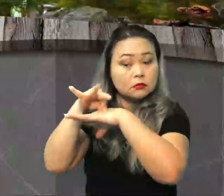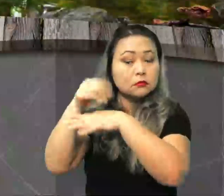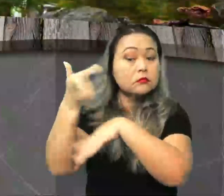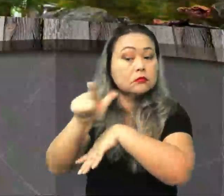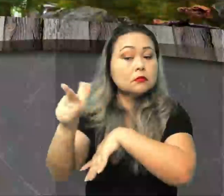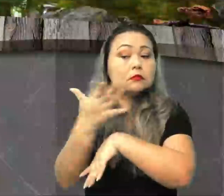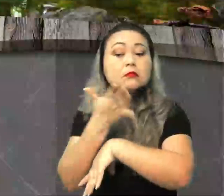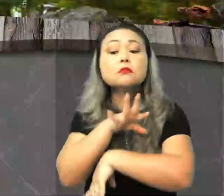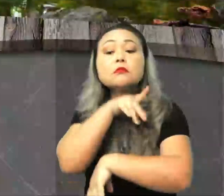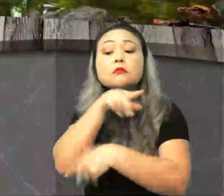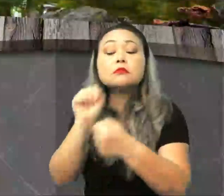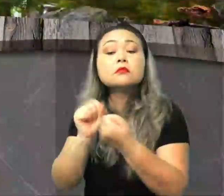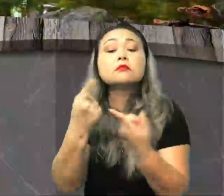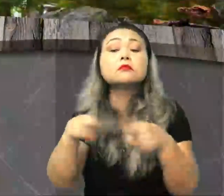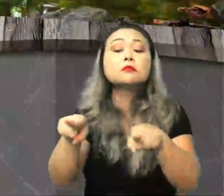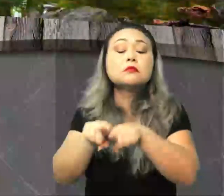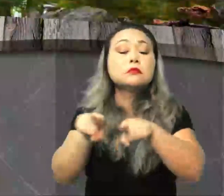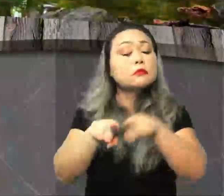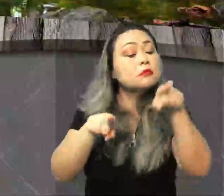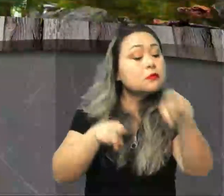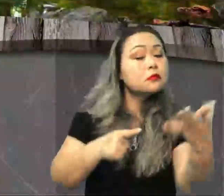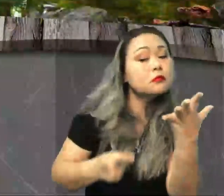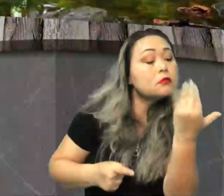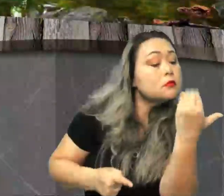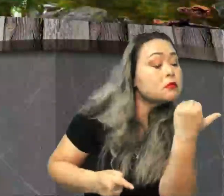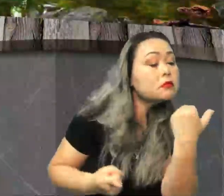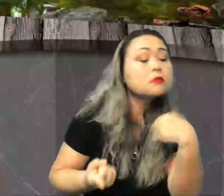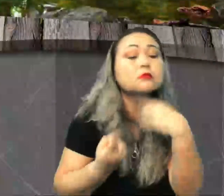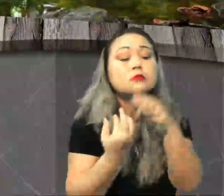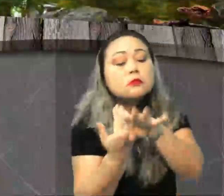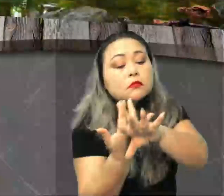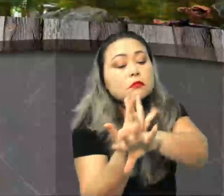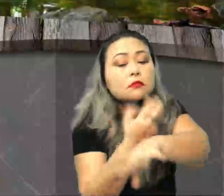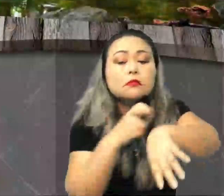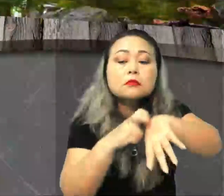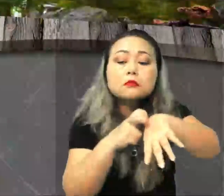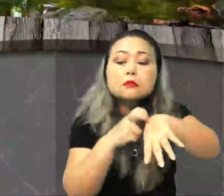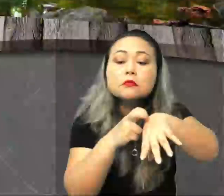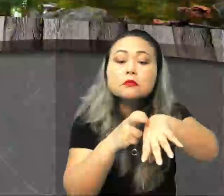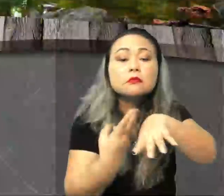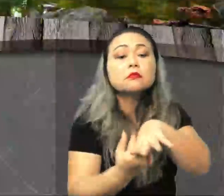outros animais, quanto vão se alimentar também de vegetais.